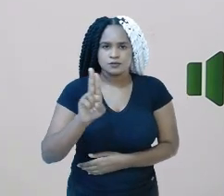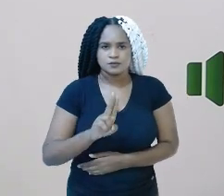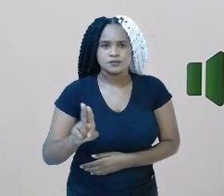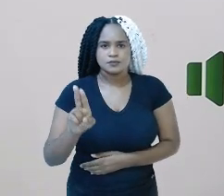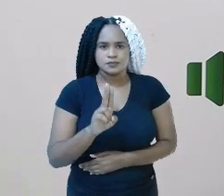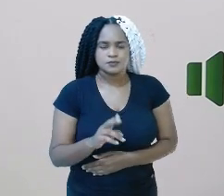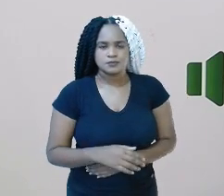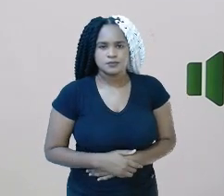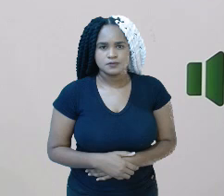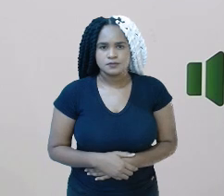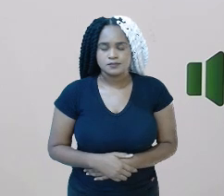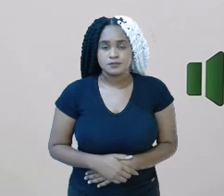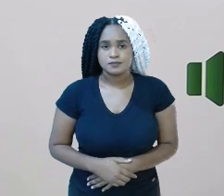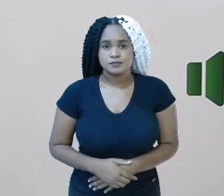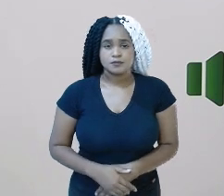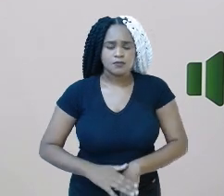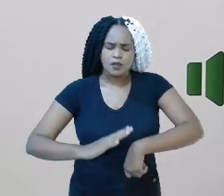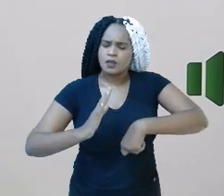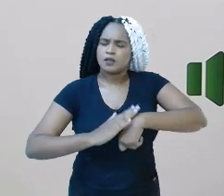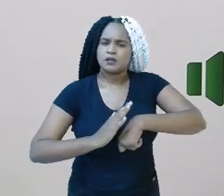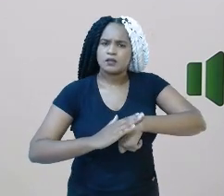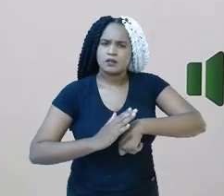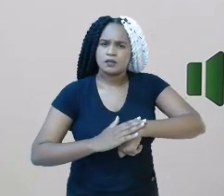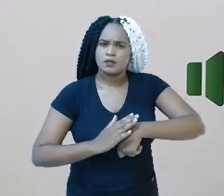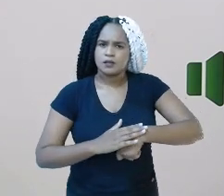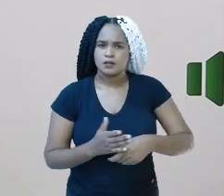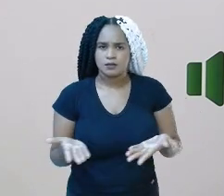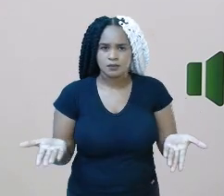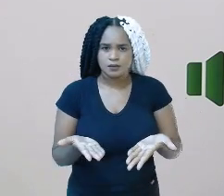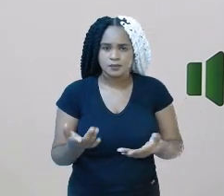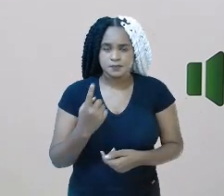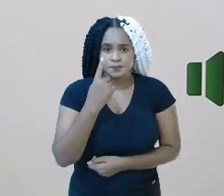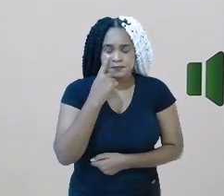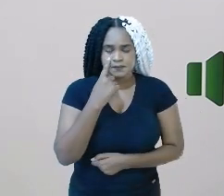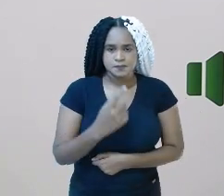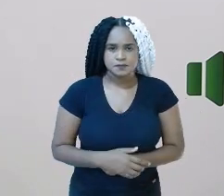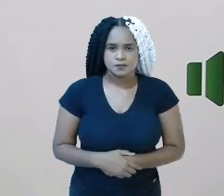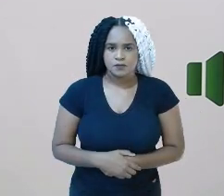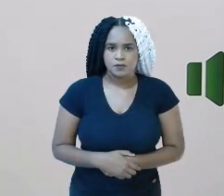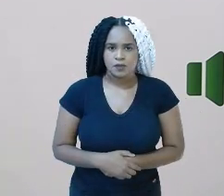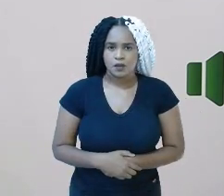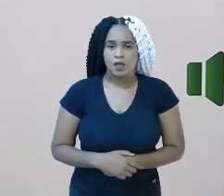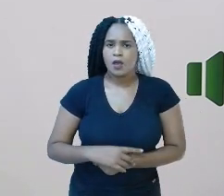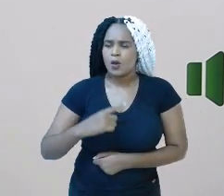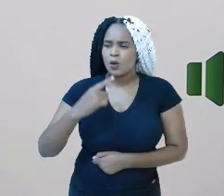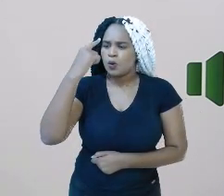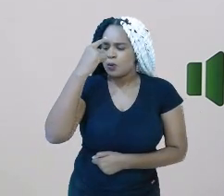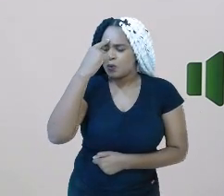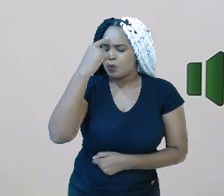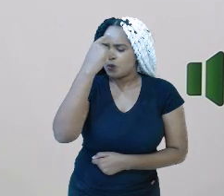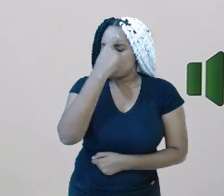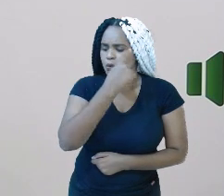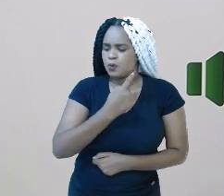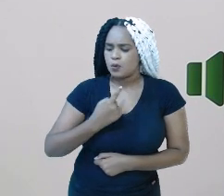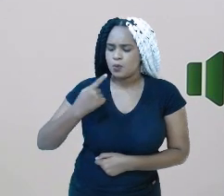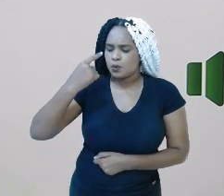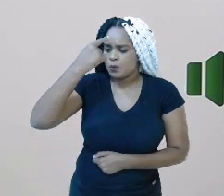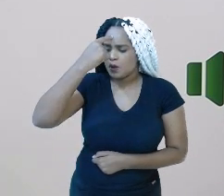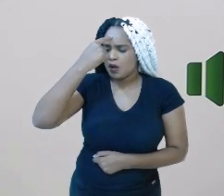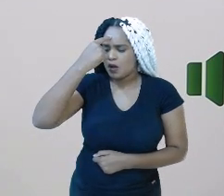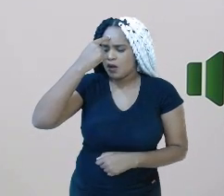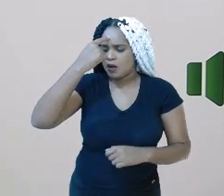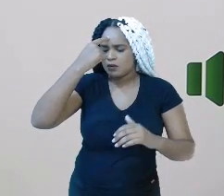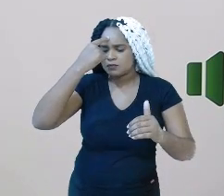centímetros. Com relação ao tempo, daqui a 1 hora, você vai